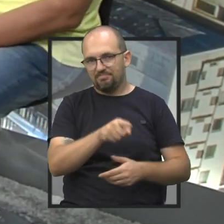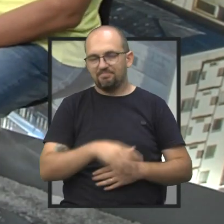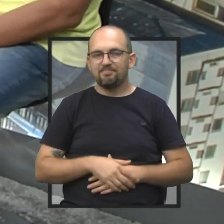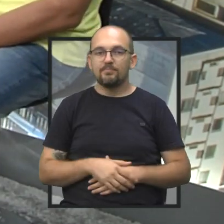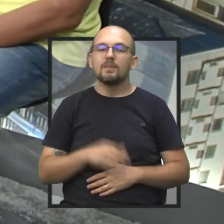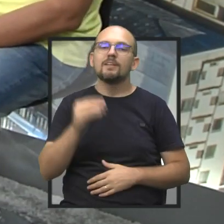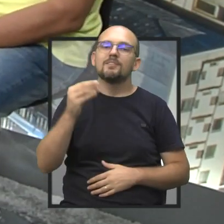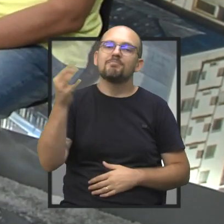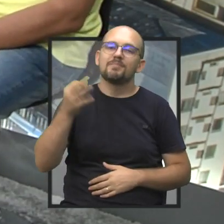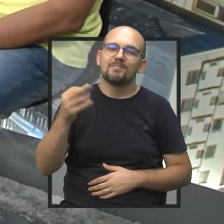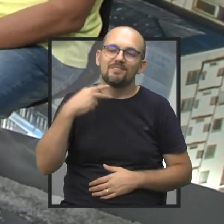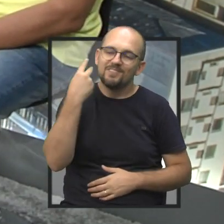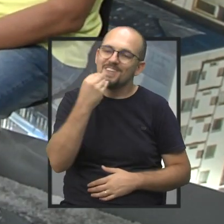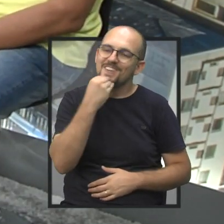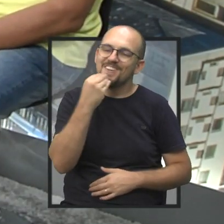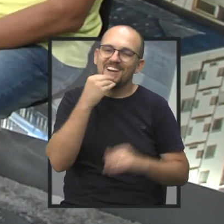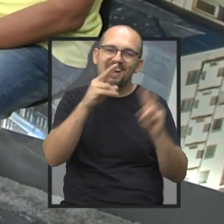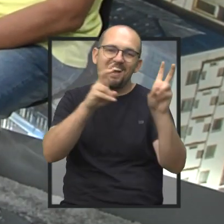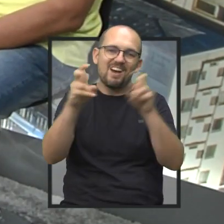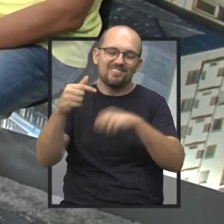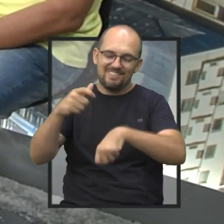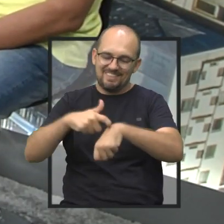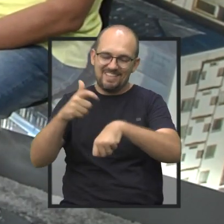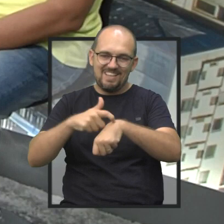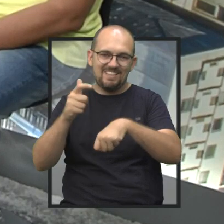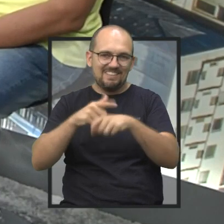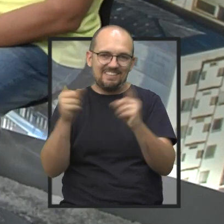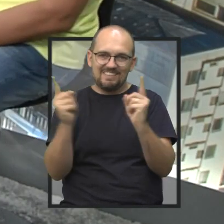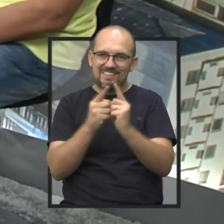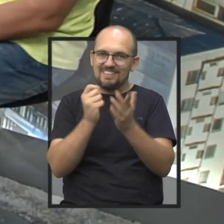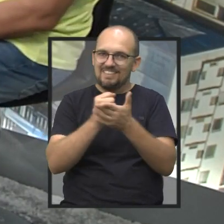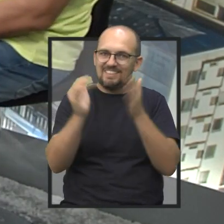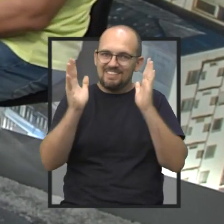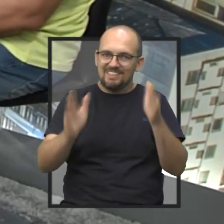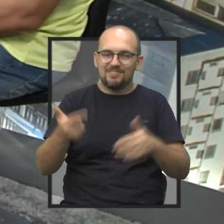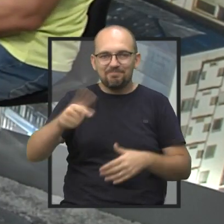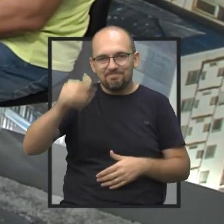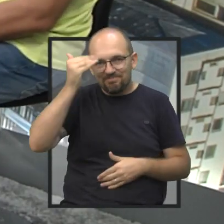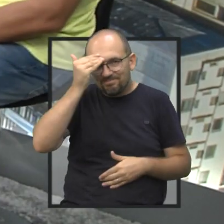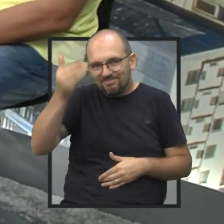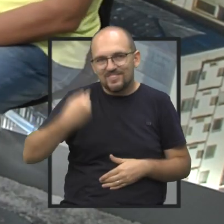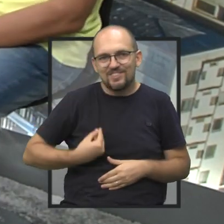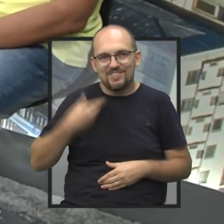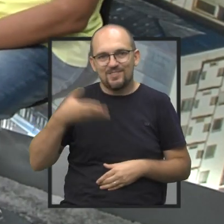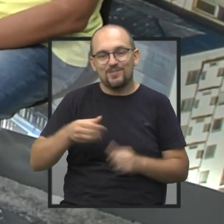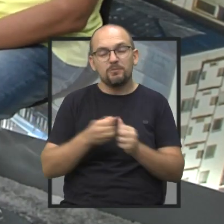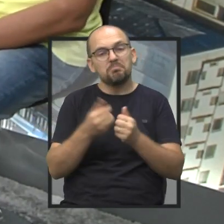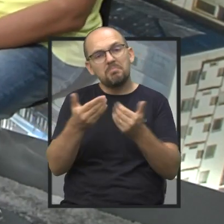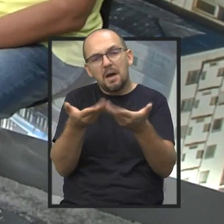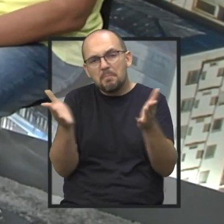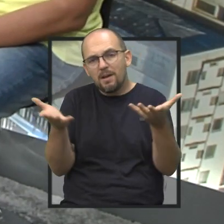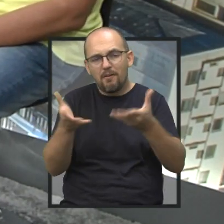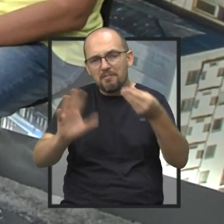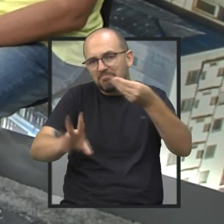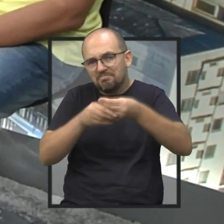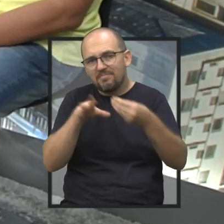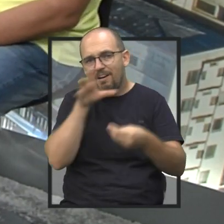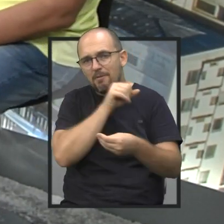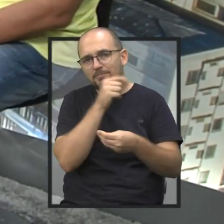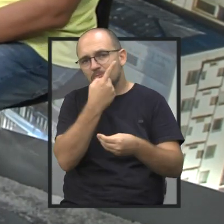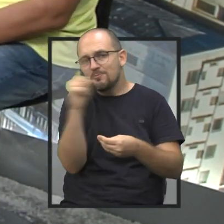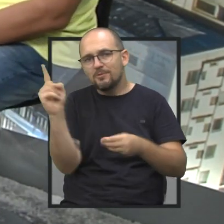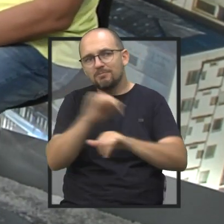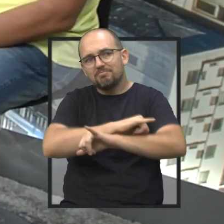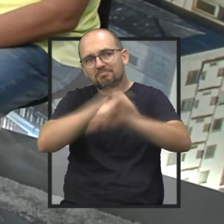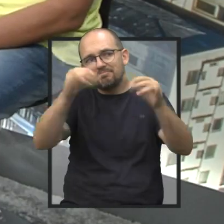muitos outros assuntos, o nosso tempo já se esgotou. Mais uma vez eu quero agradecer a sua participação aqui conosco e abrir rapidamente espaço para sua mensagem